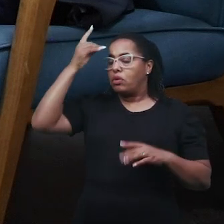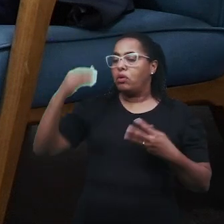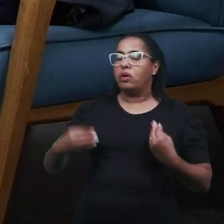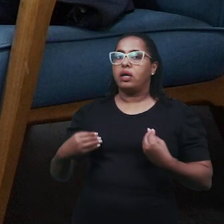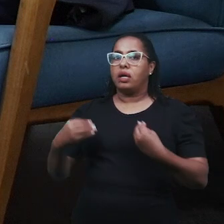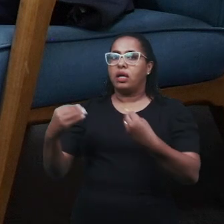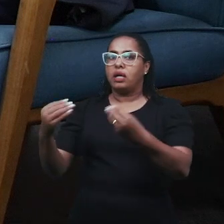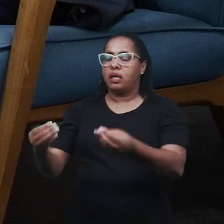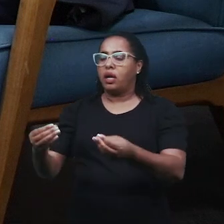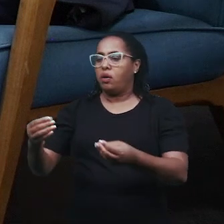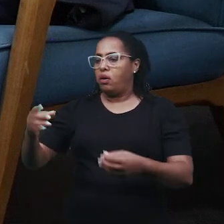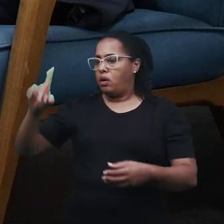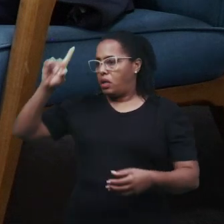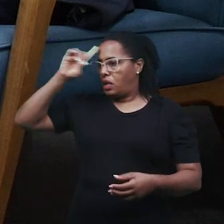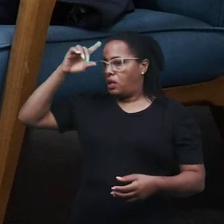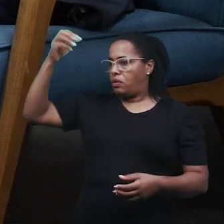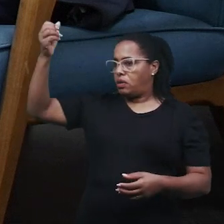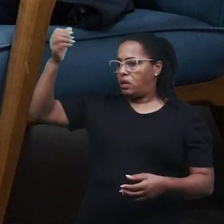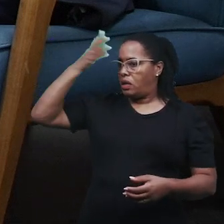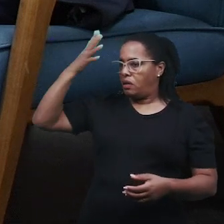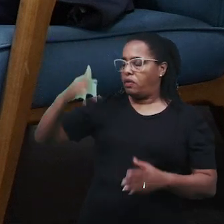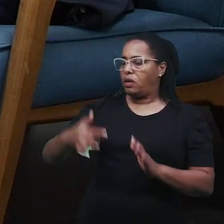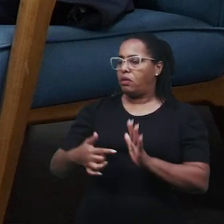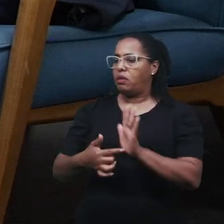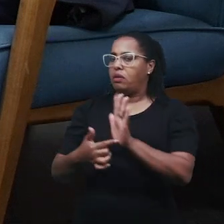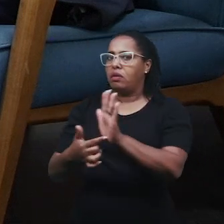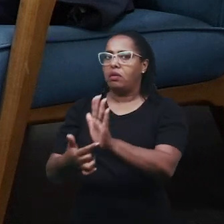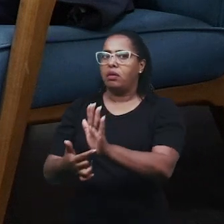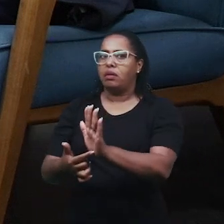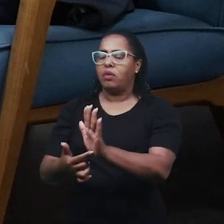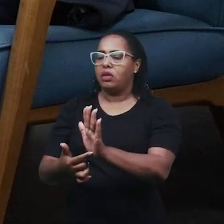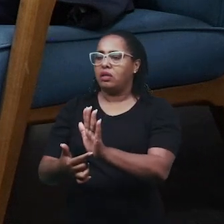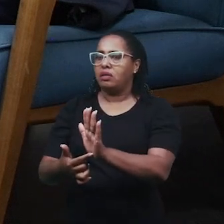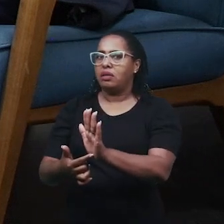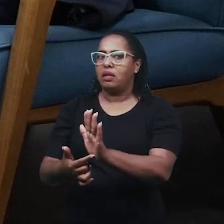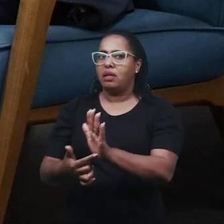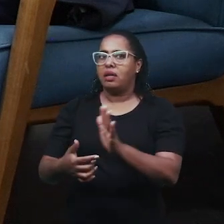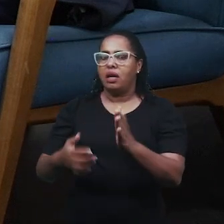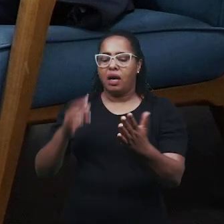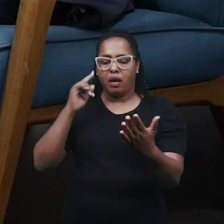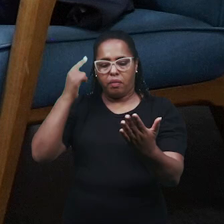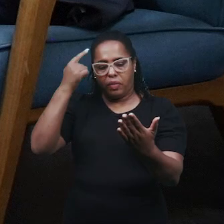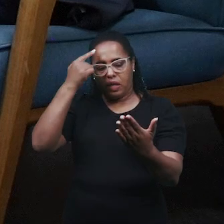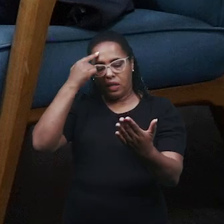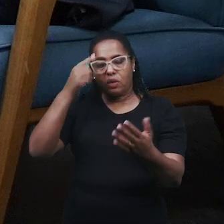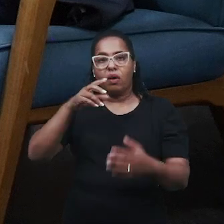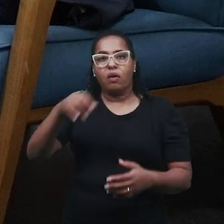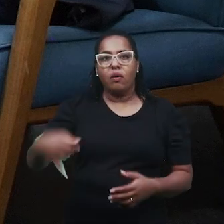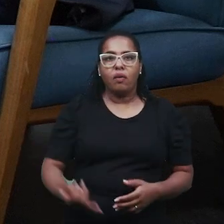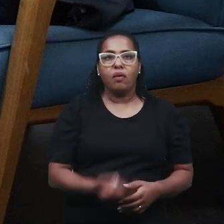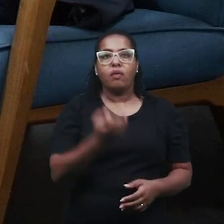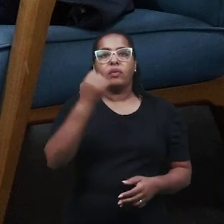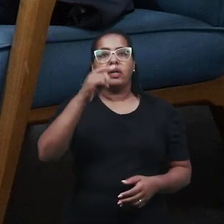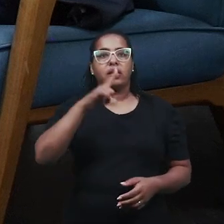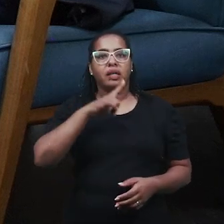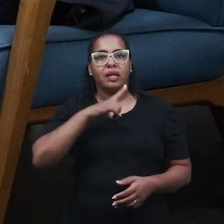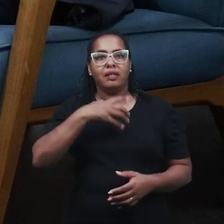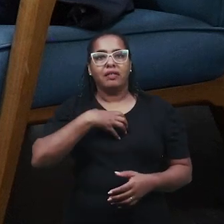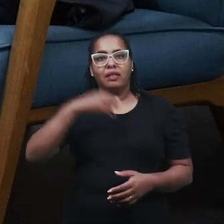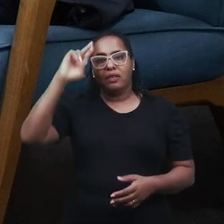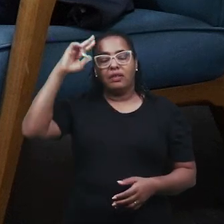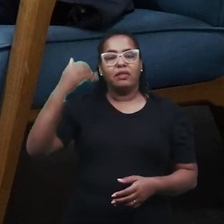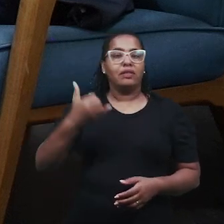falando, olha, Deus revelou a seu respeito, isso. Então a pessoa tem essa oportunidade de ouvir a voz de